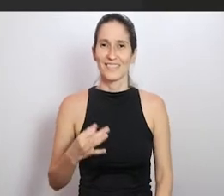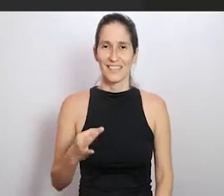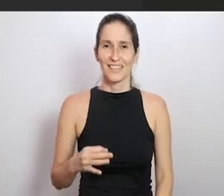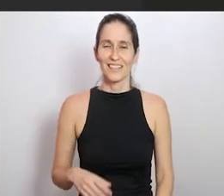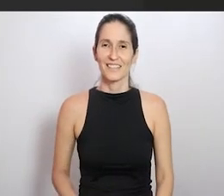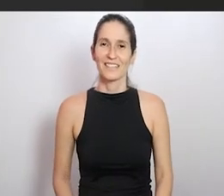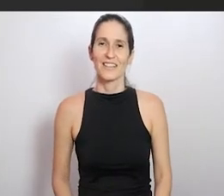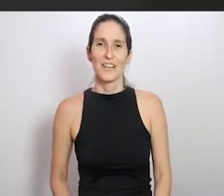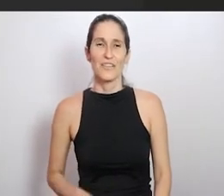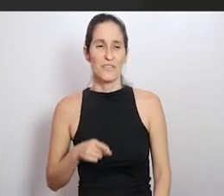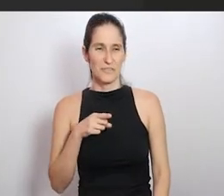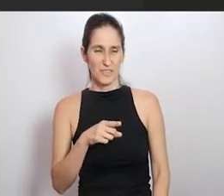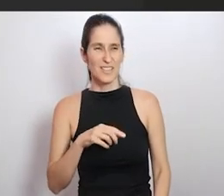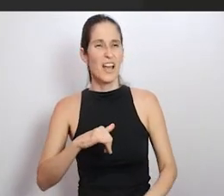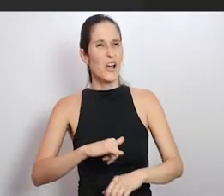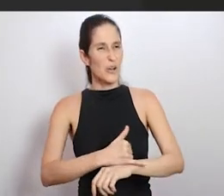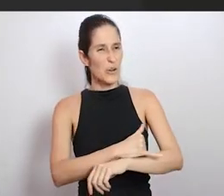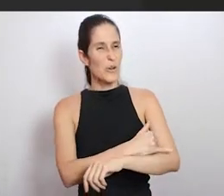Macaco pesado.